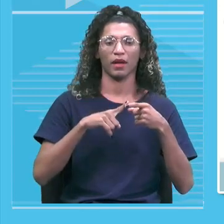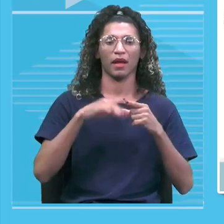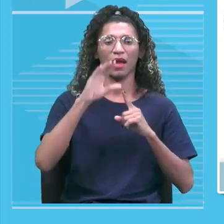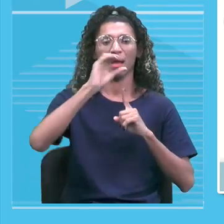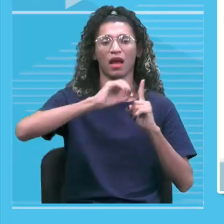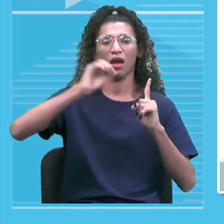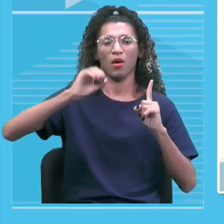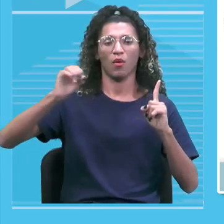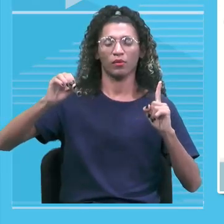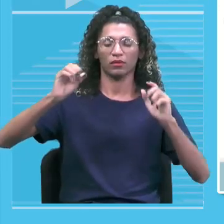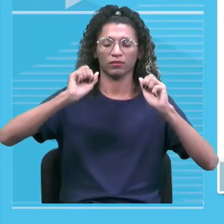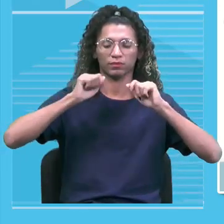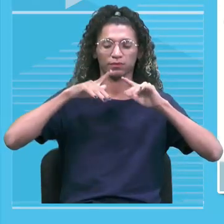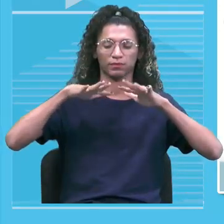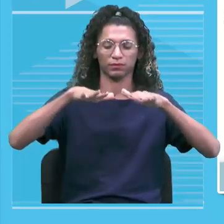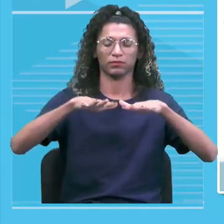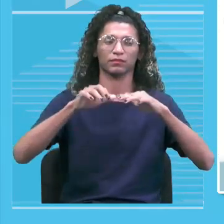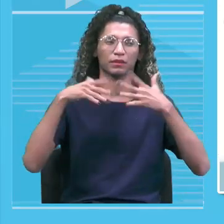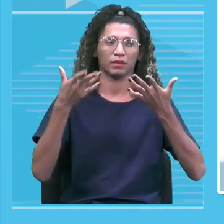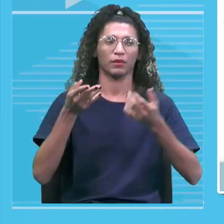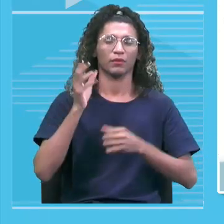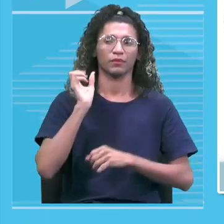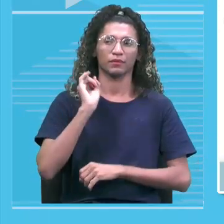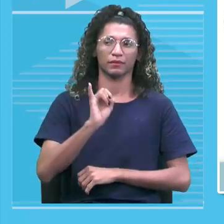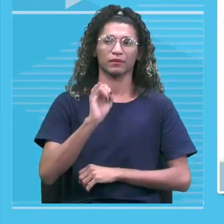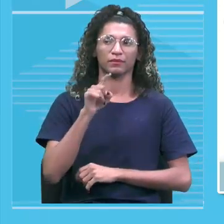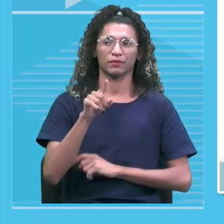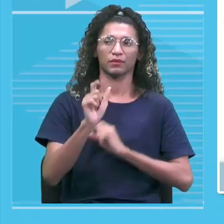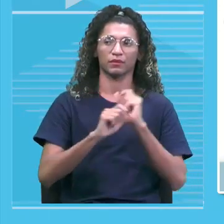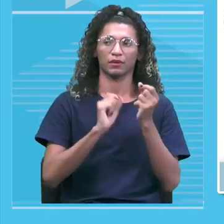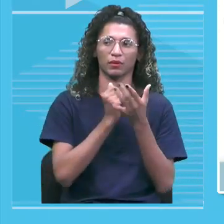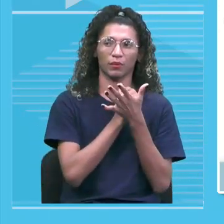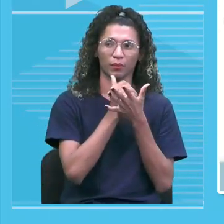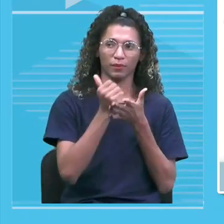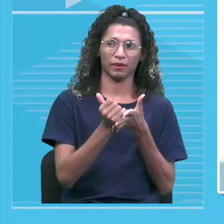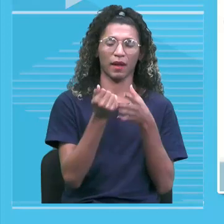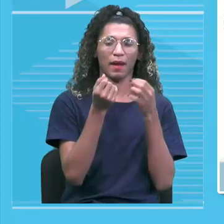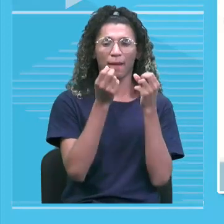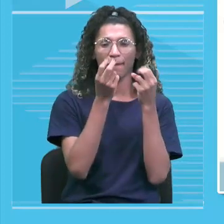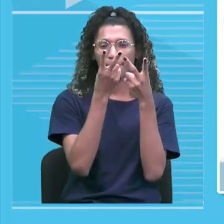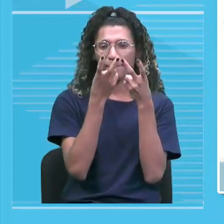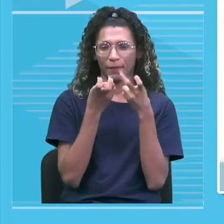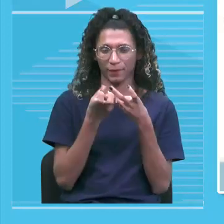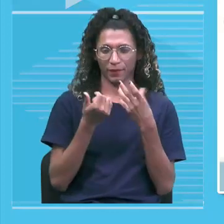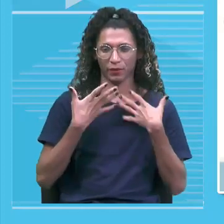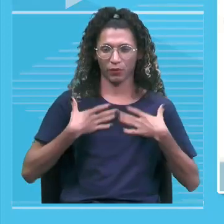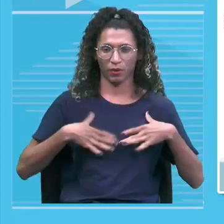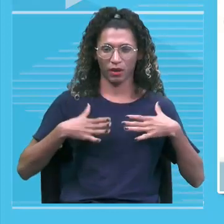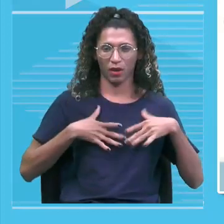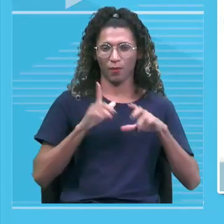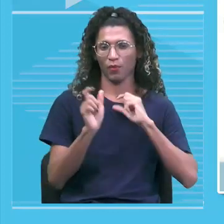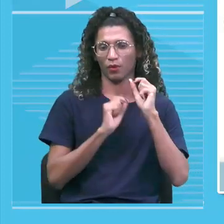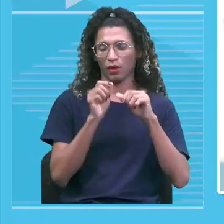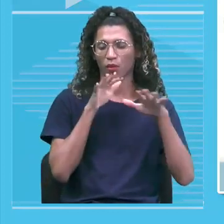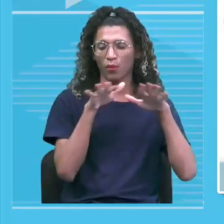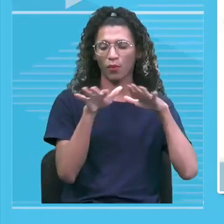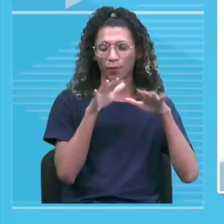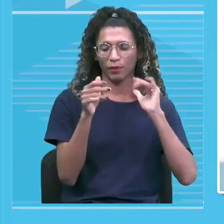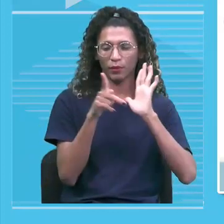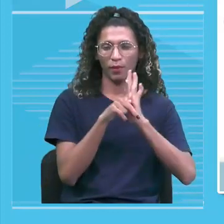transmite então galerinha se você analisar com calma o movimento dessa